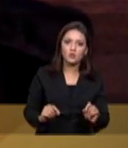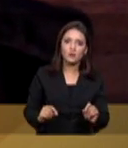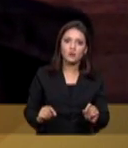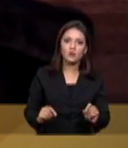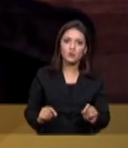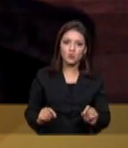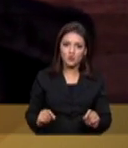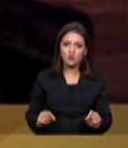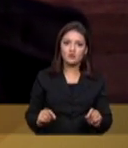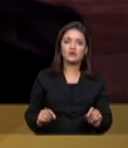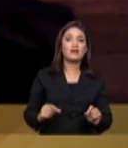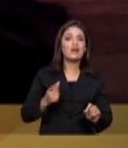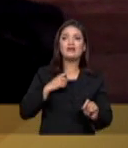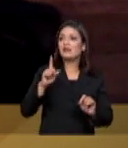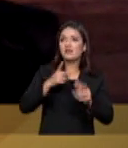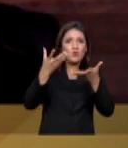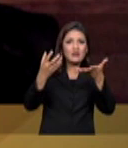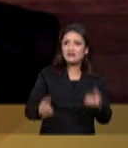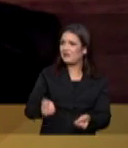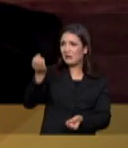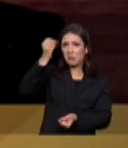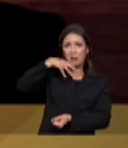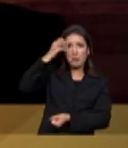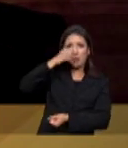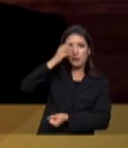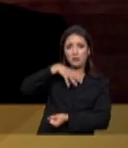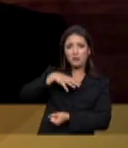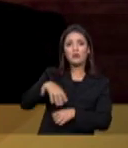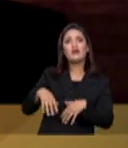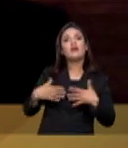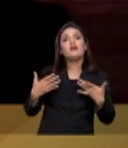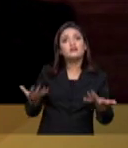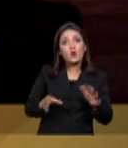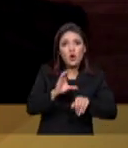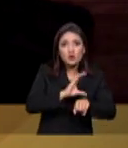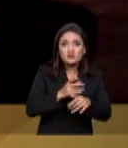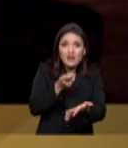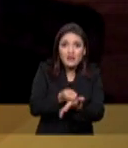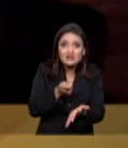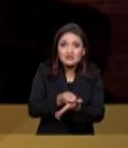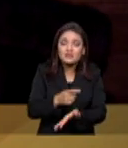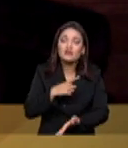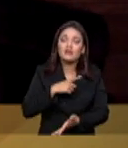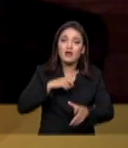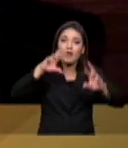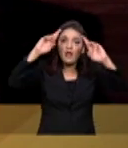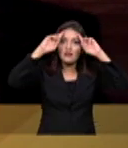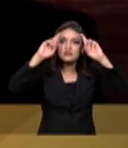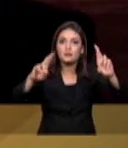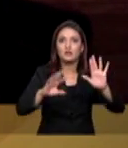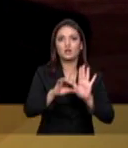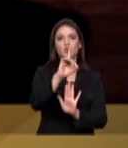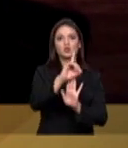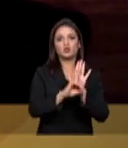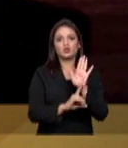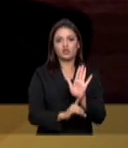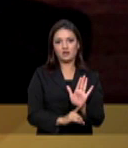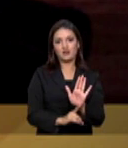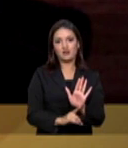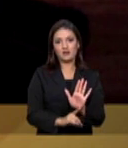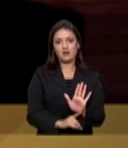emancipatórios da barbari exige essa constituição respeito direito à